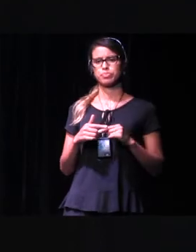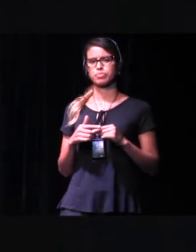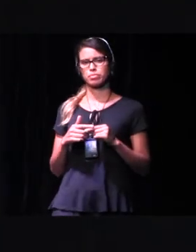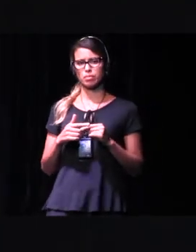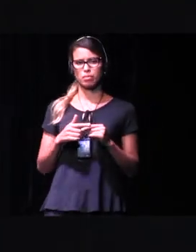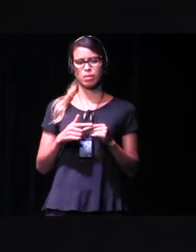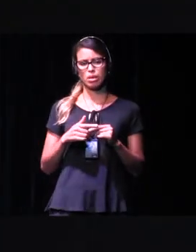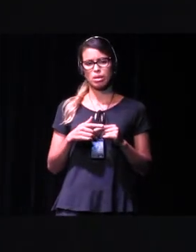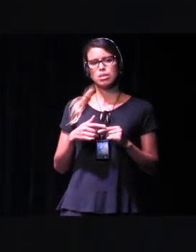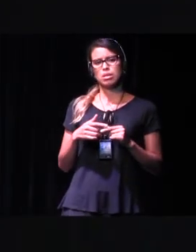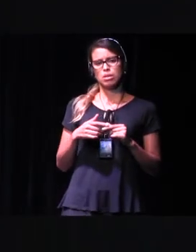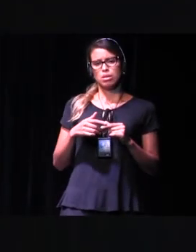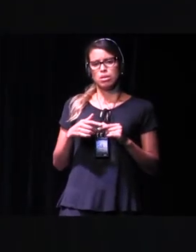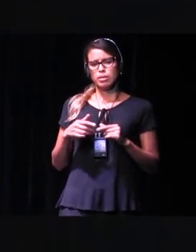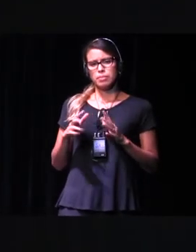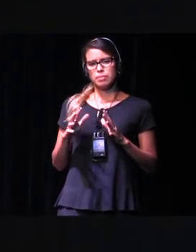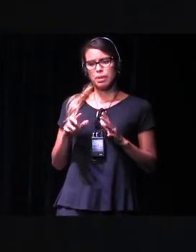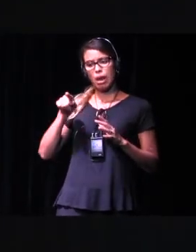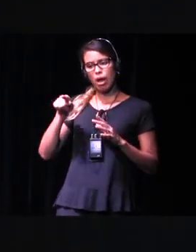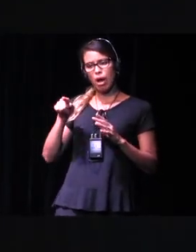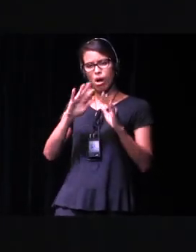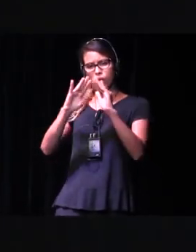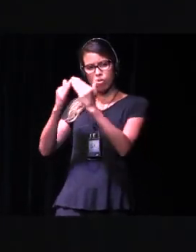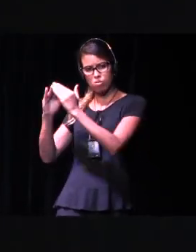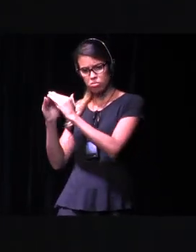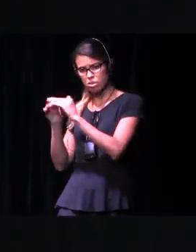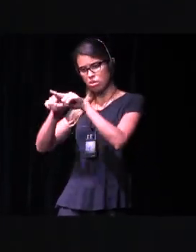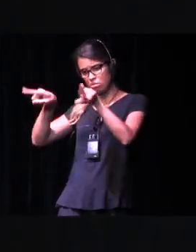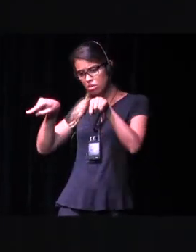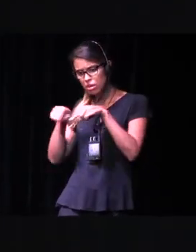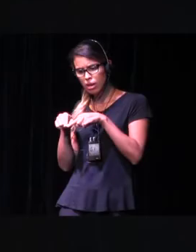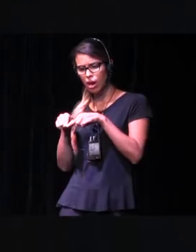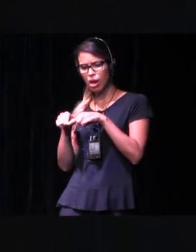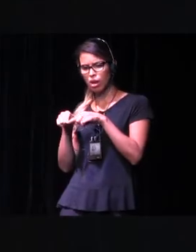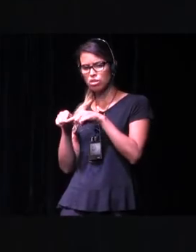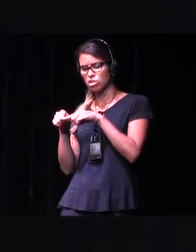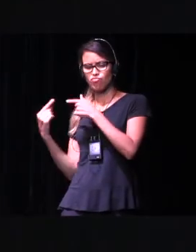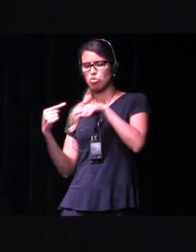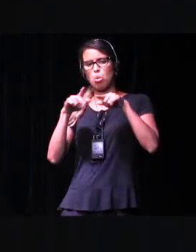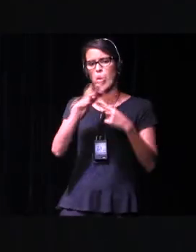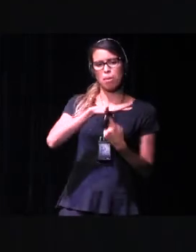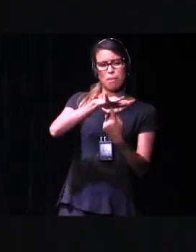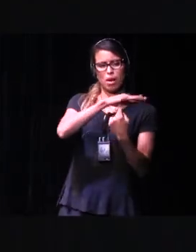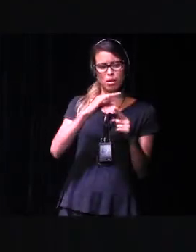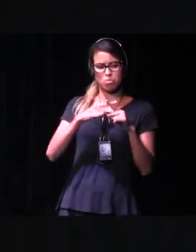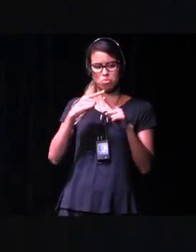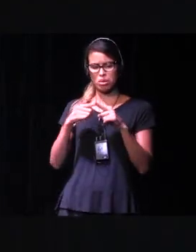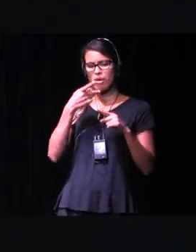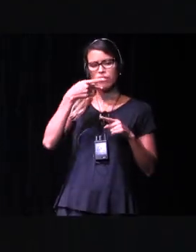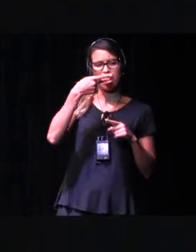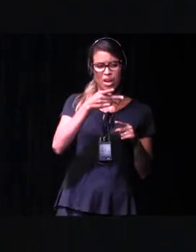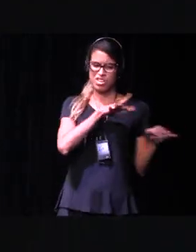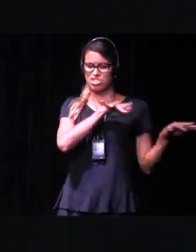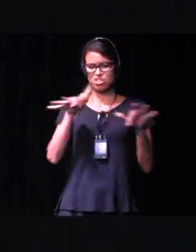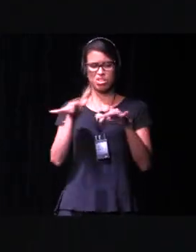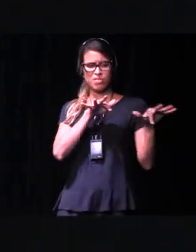peculiaridade, uma comuna rica, a comunidade se opôs a esse parque, porque diziam vão chegar pessoas